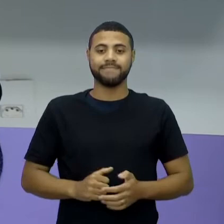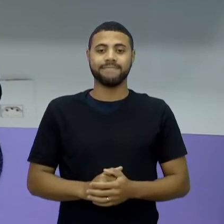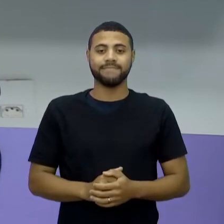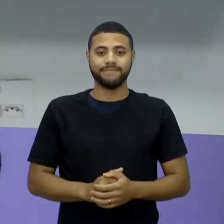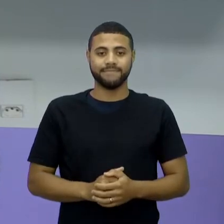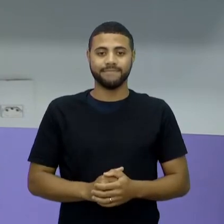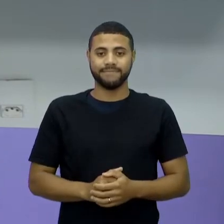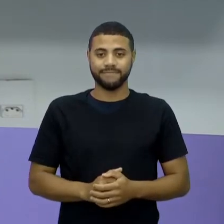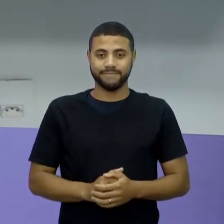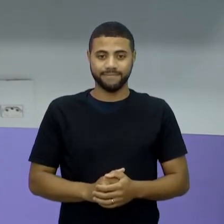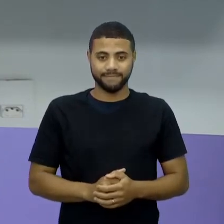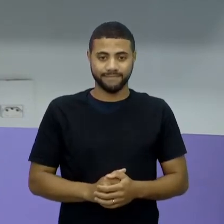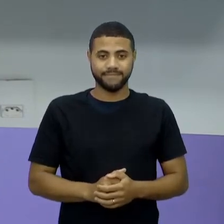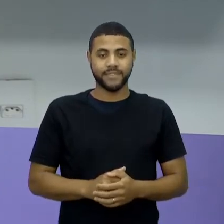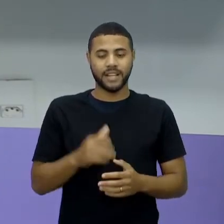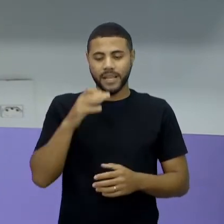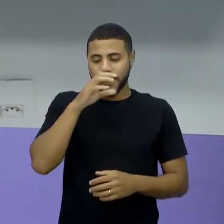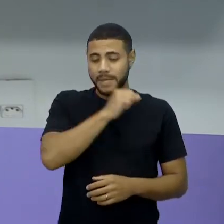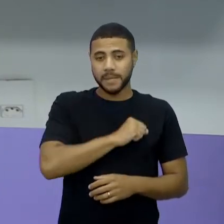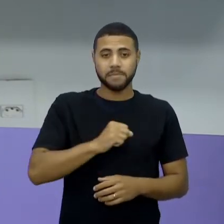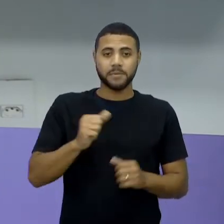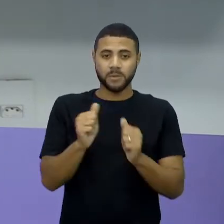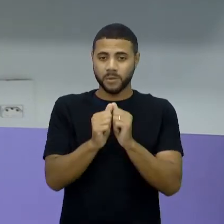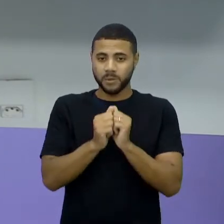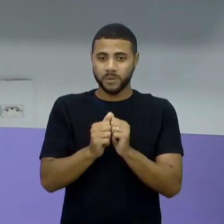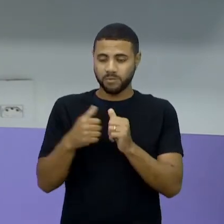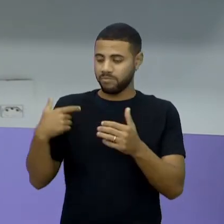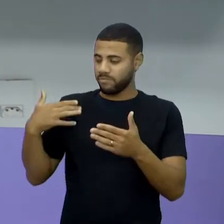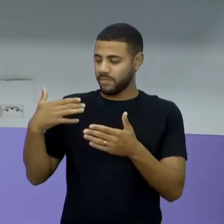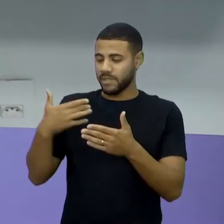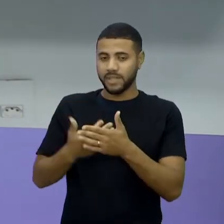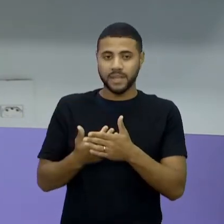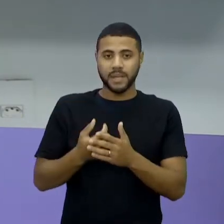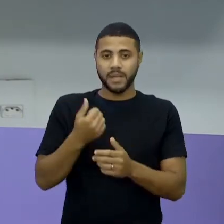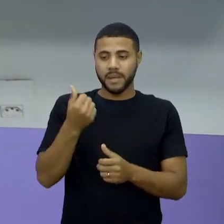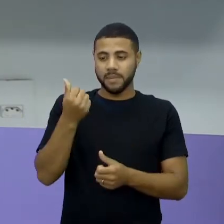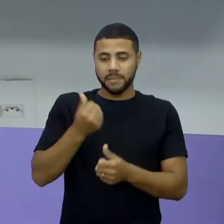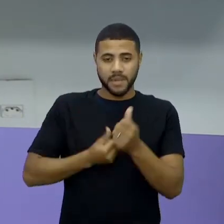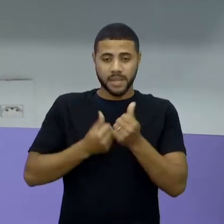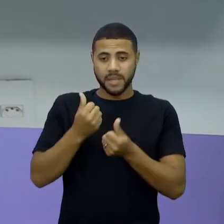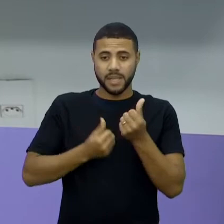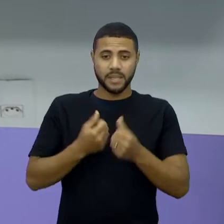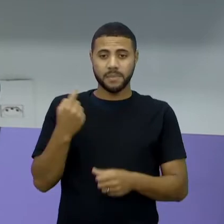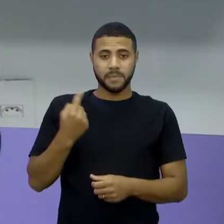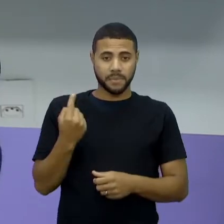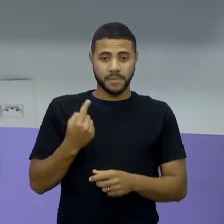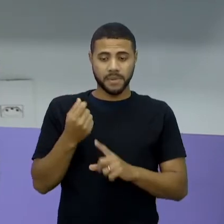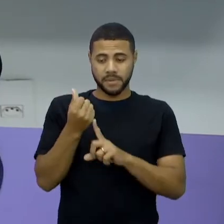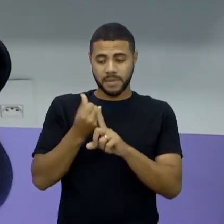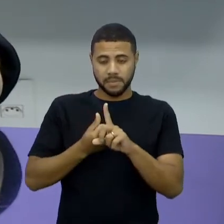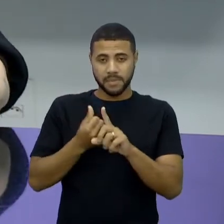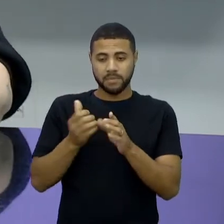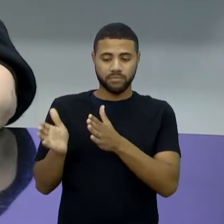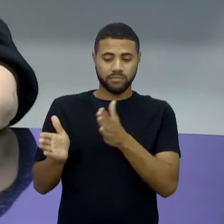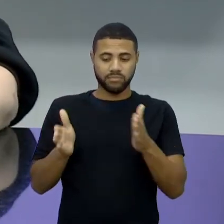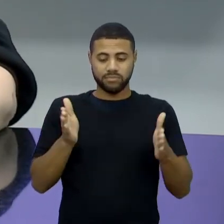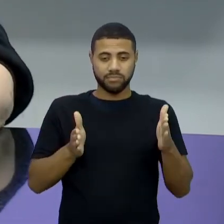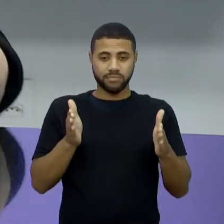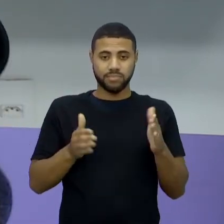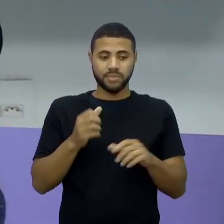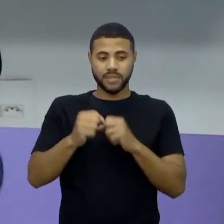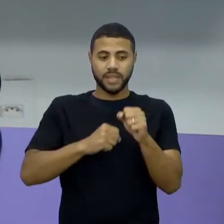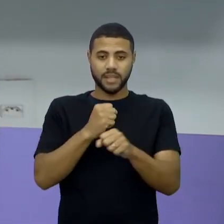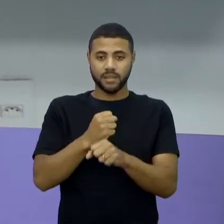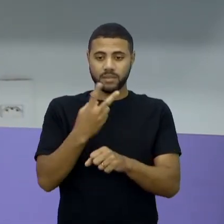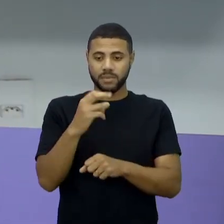super rápido, nós estivemos juntas e juntos durante todo o primeiro semestre de 2022, né? Fazendo esse